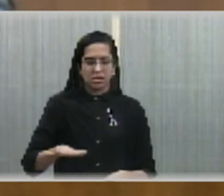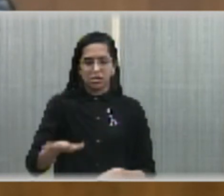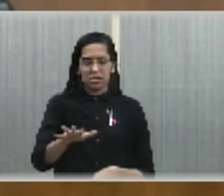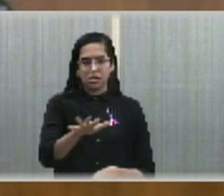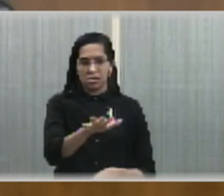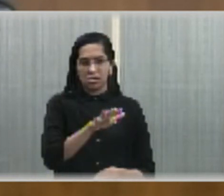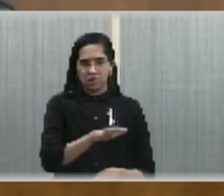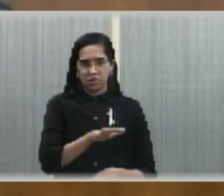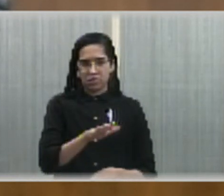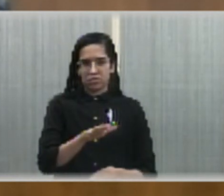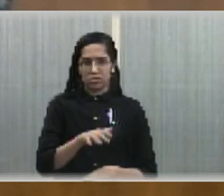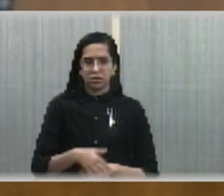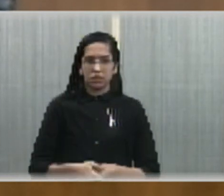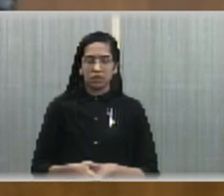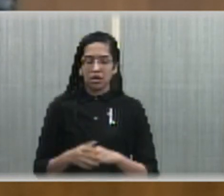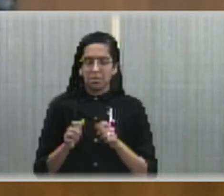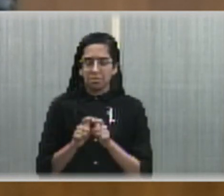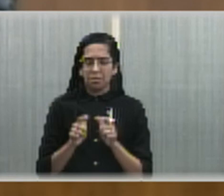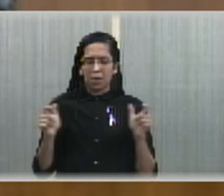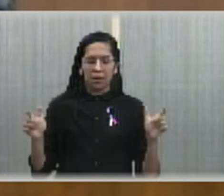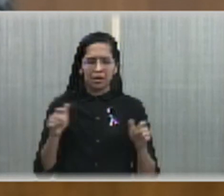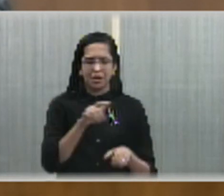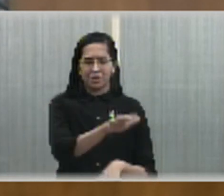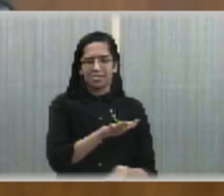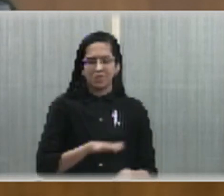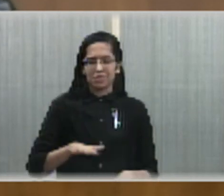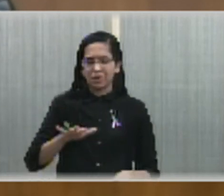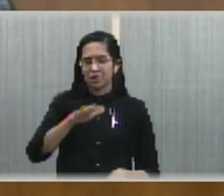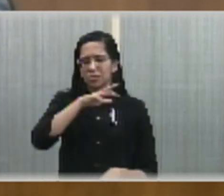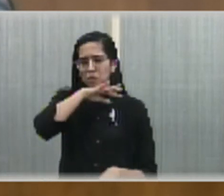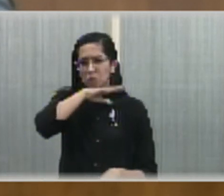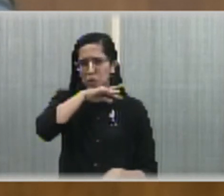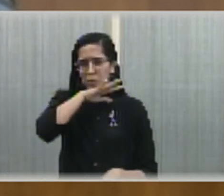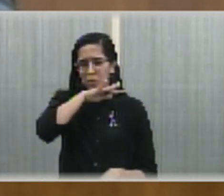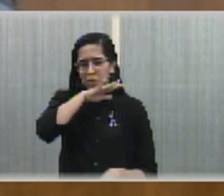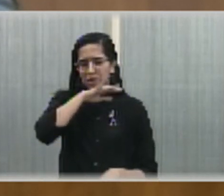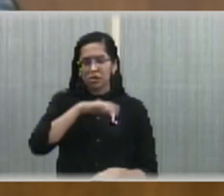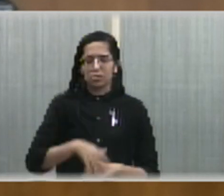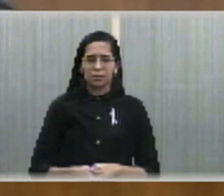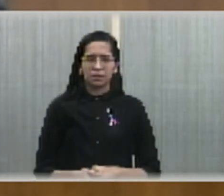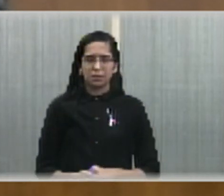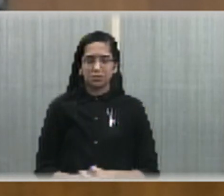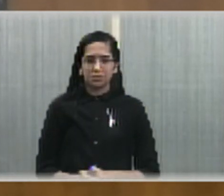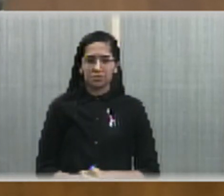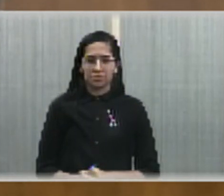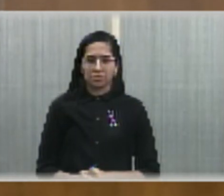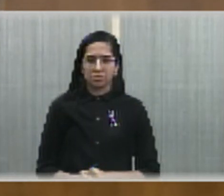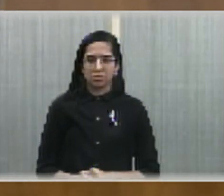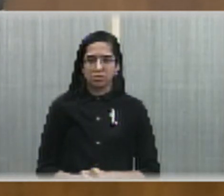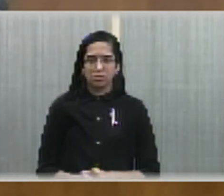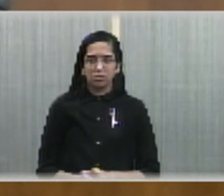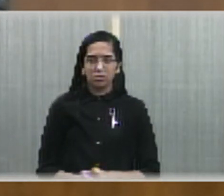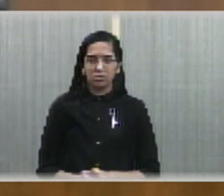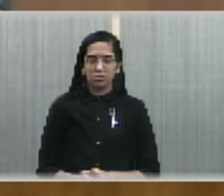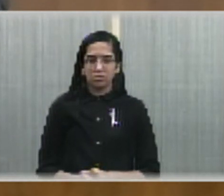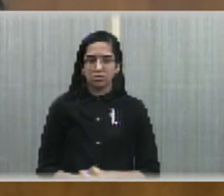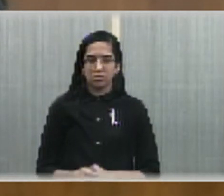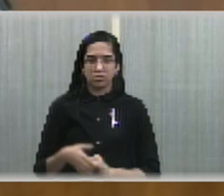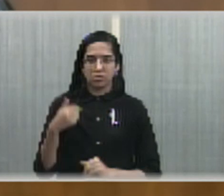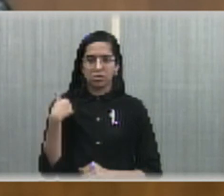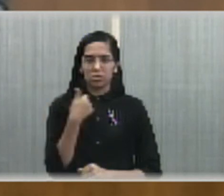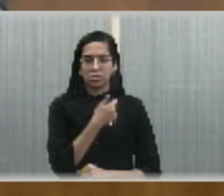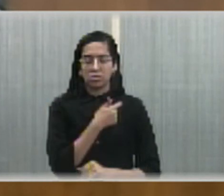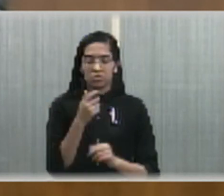estão precarizadas, funcionando de forma bastante precária. E não há, assim, um